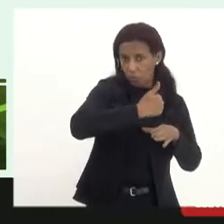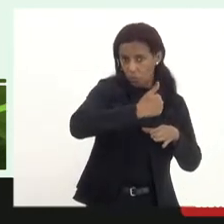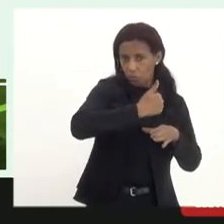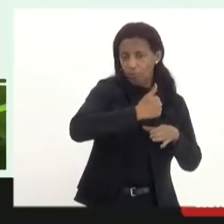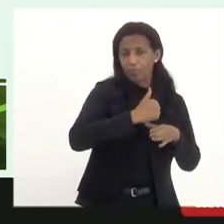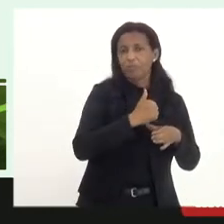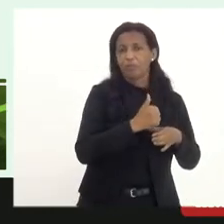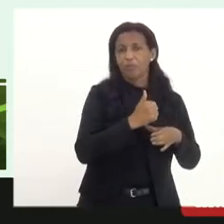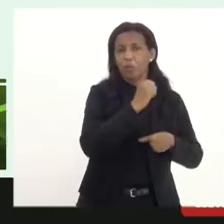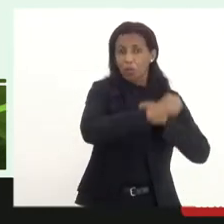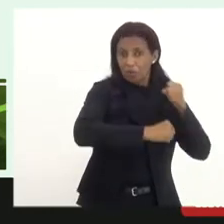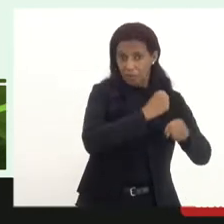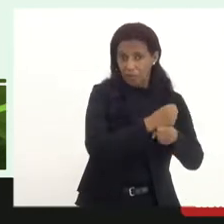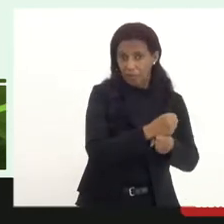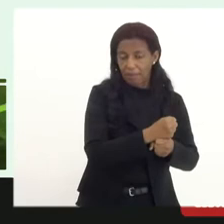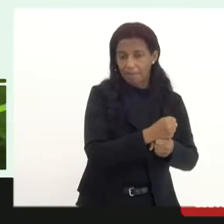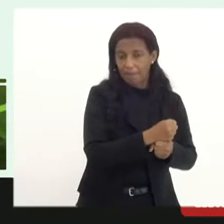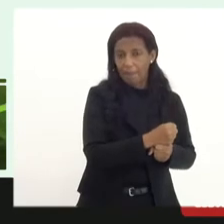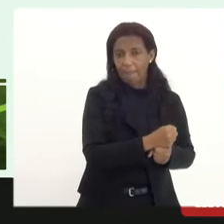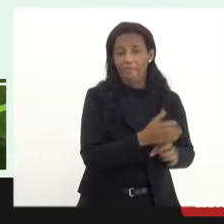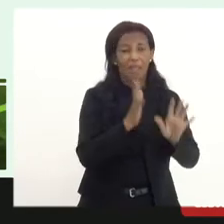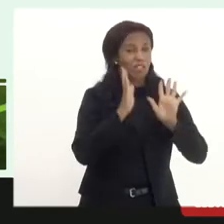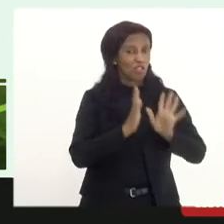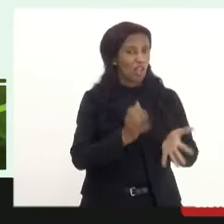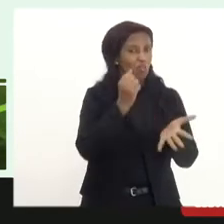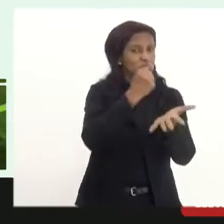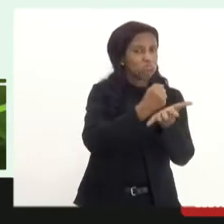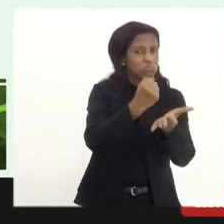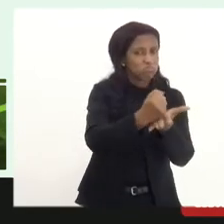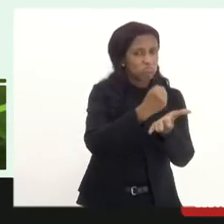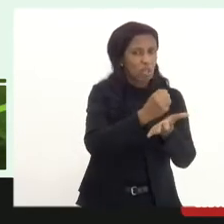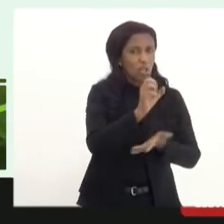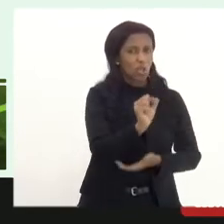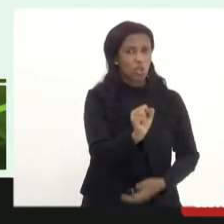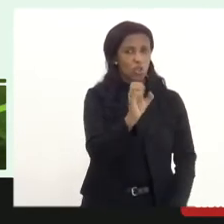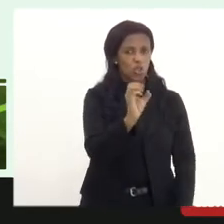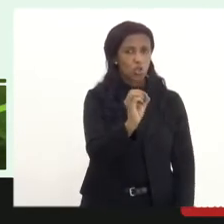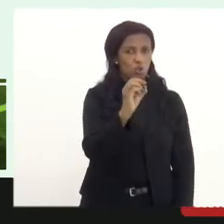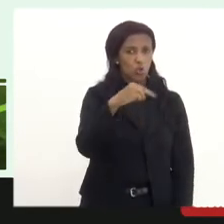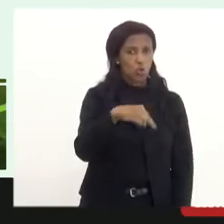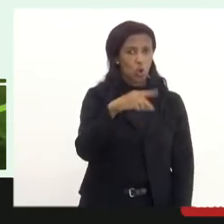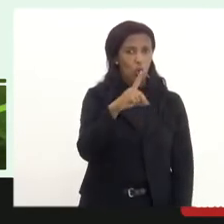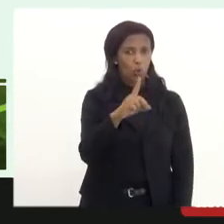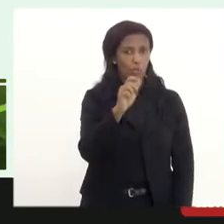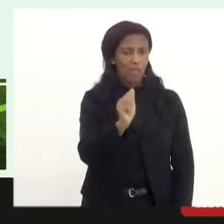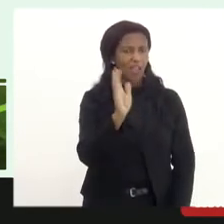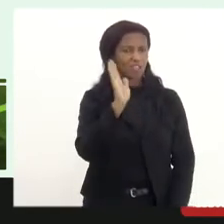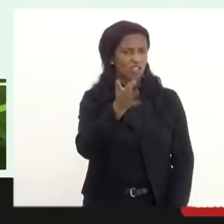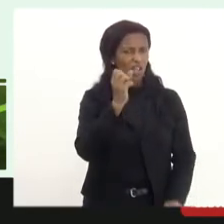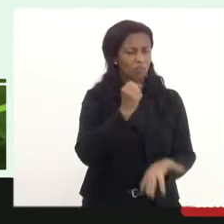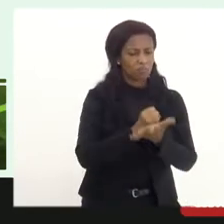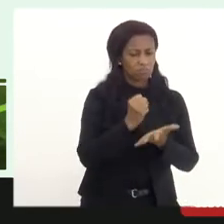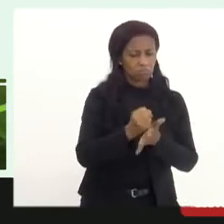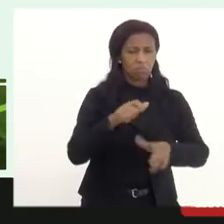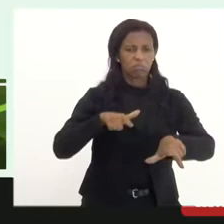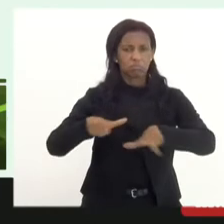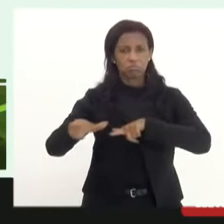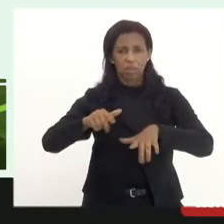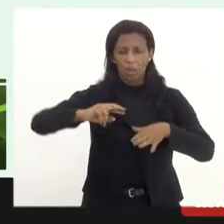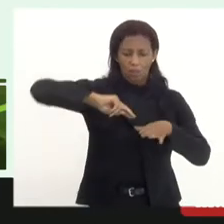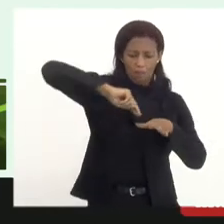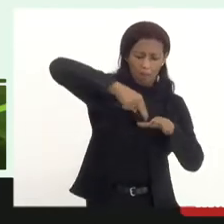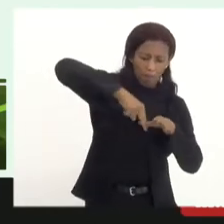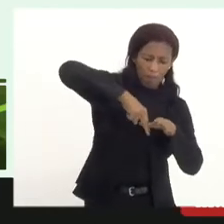Bacalhau no ano que vem. Nós já contratamos a sonda, já contratamos os serviços de